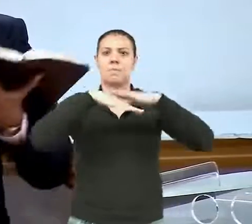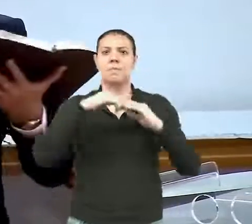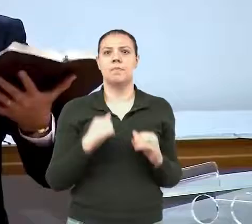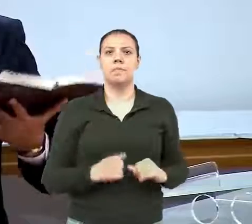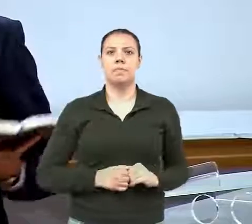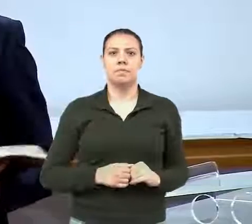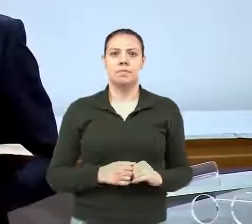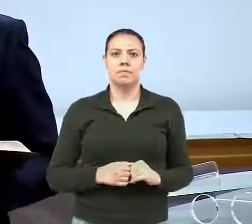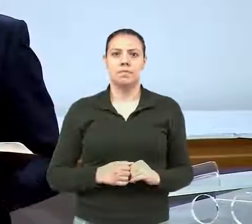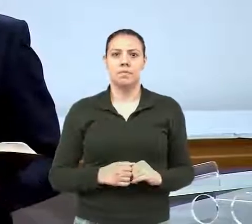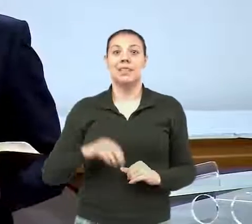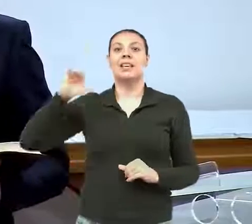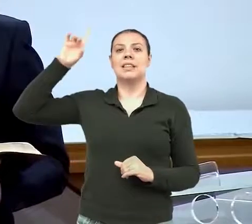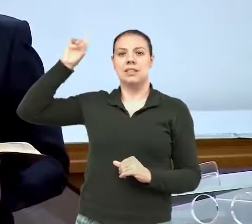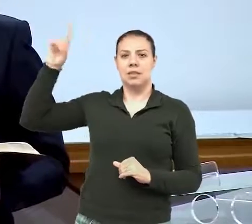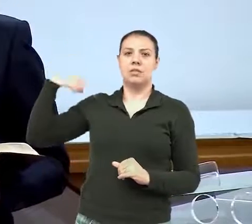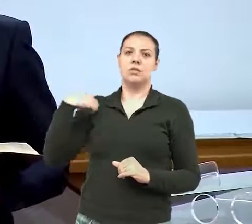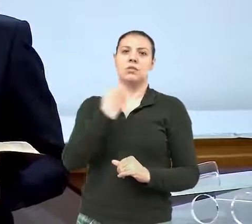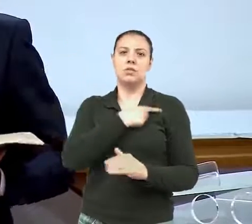De Deus vem o nosso socorro.